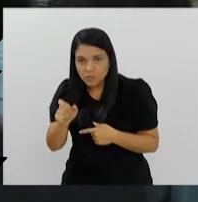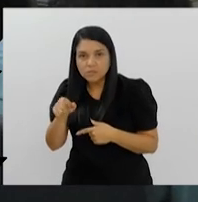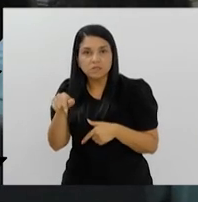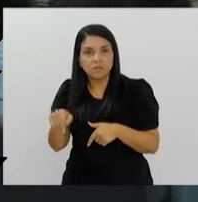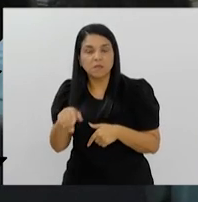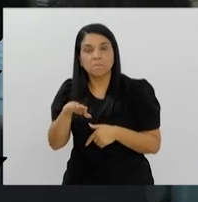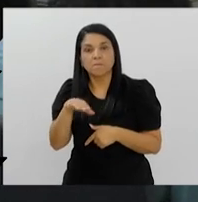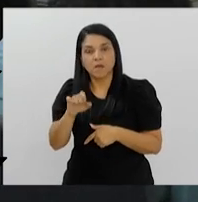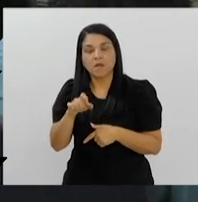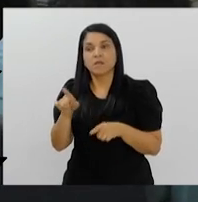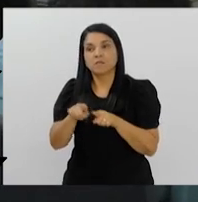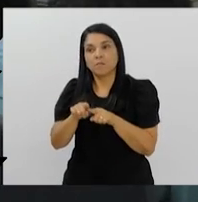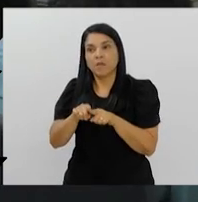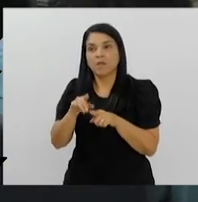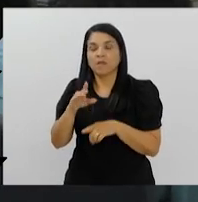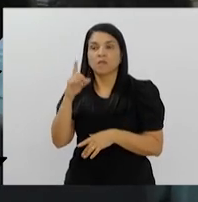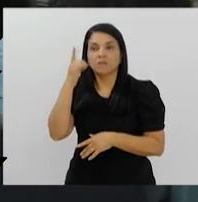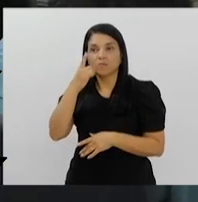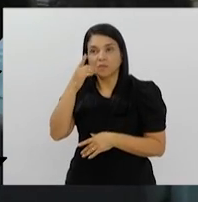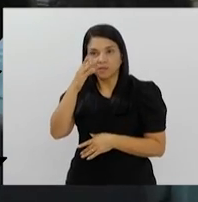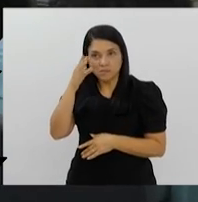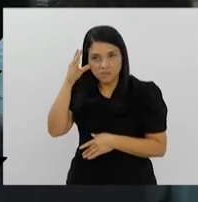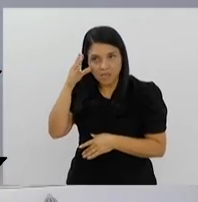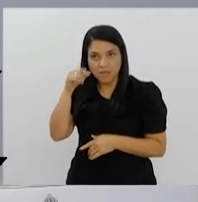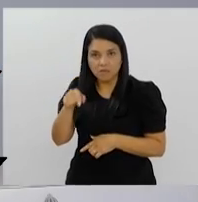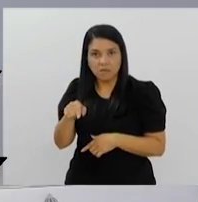mais a deputada foram casos isolados